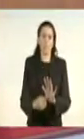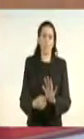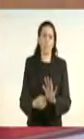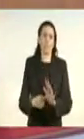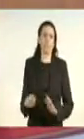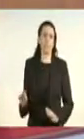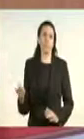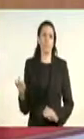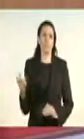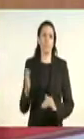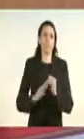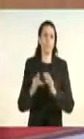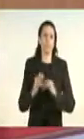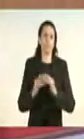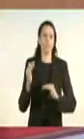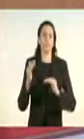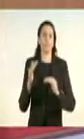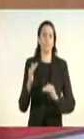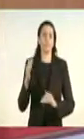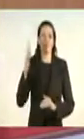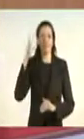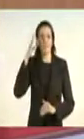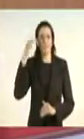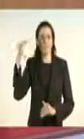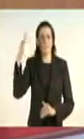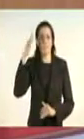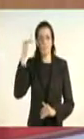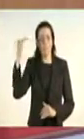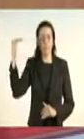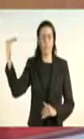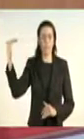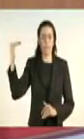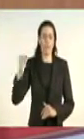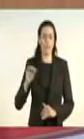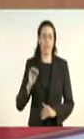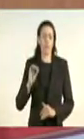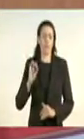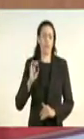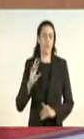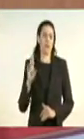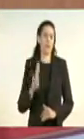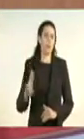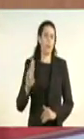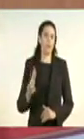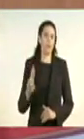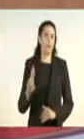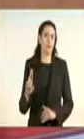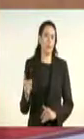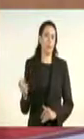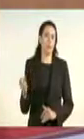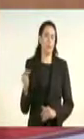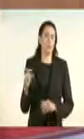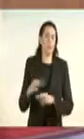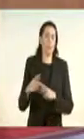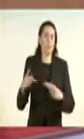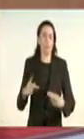vez a forma republicana como o governador Flávio tem se postado, no que diz respeito agora a essas